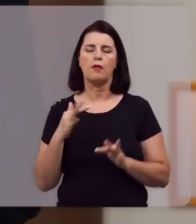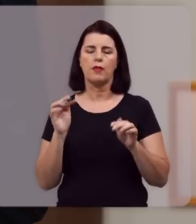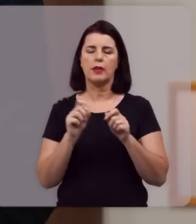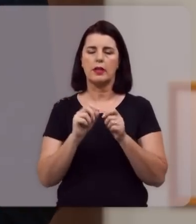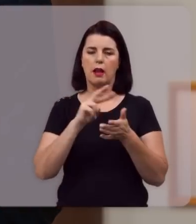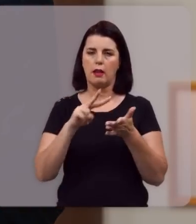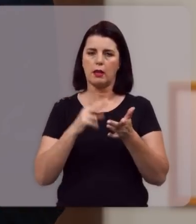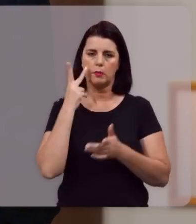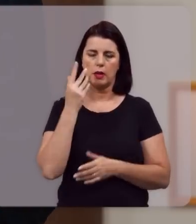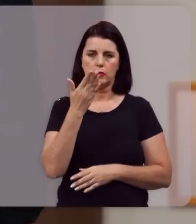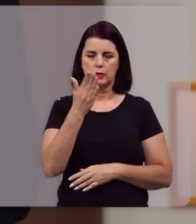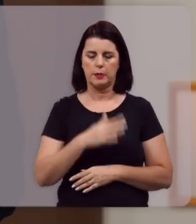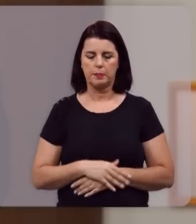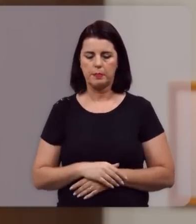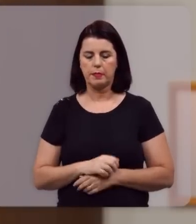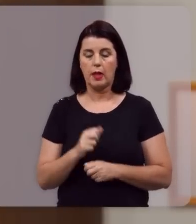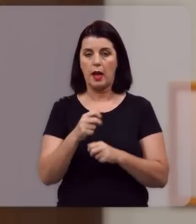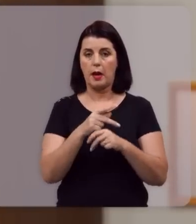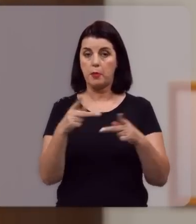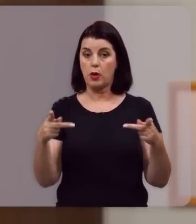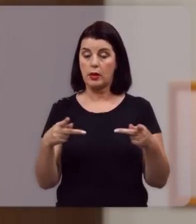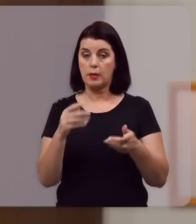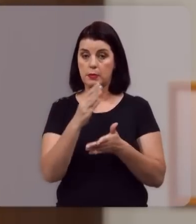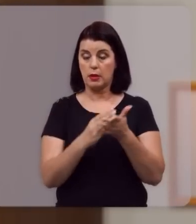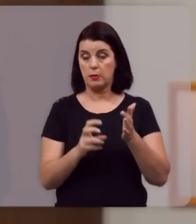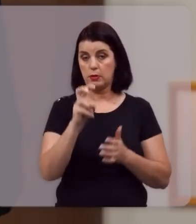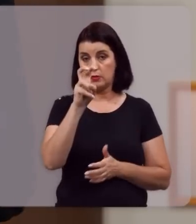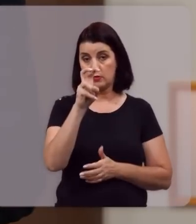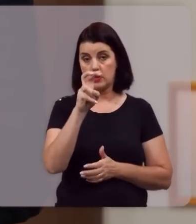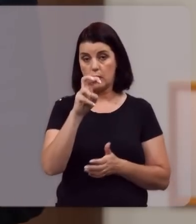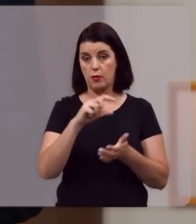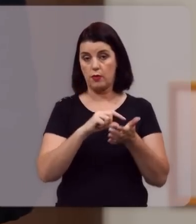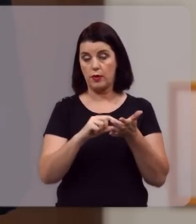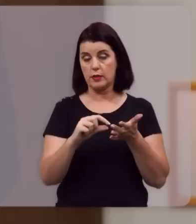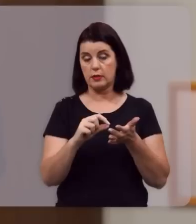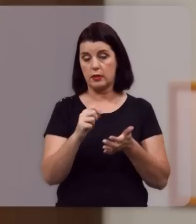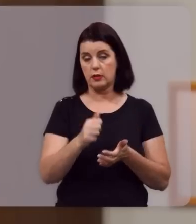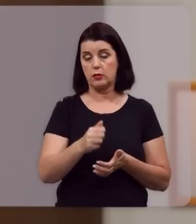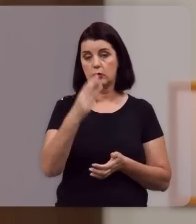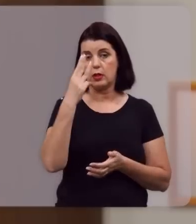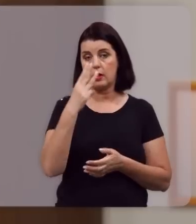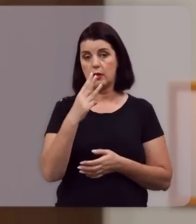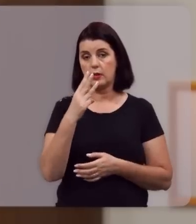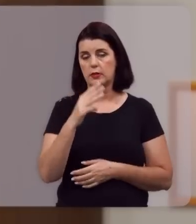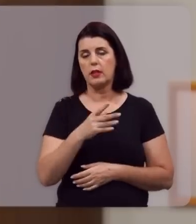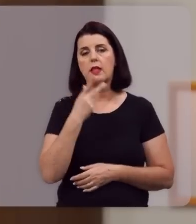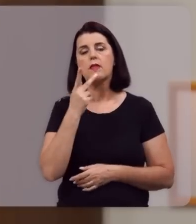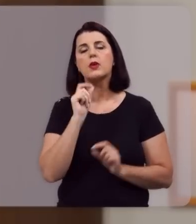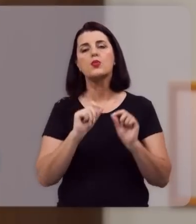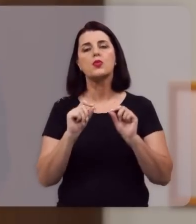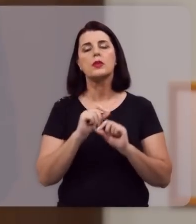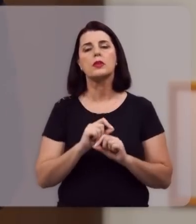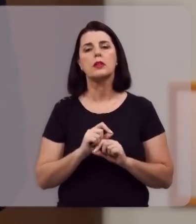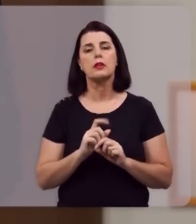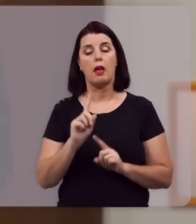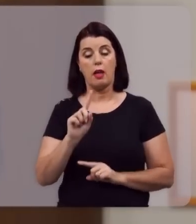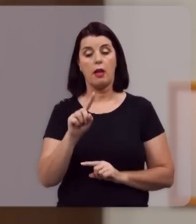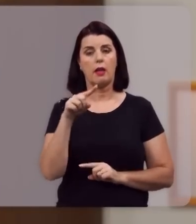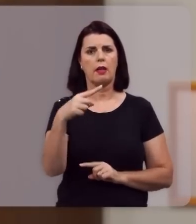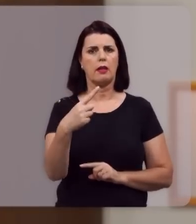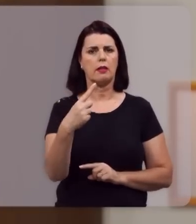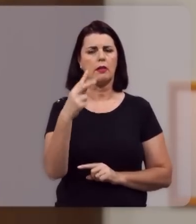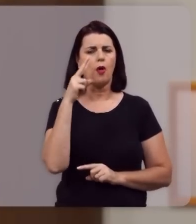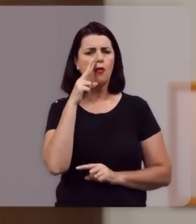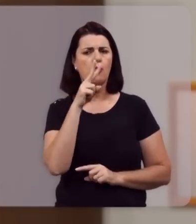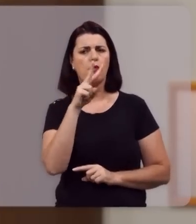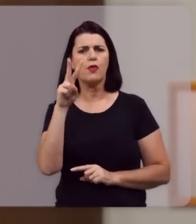isso lendo para você. Apocalipse capítulo 5, versículo 13, está escrito: